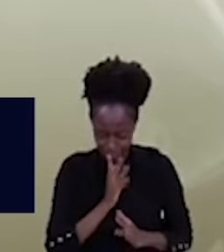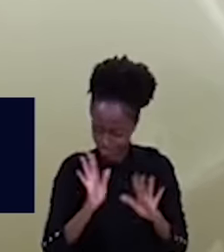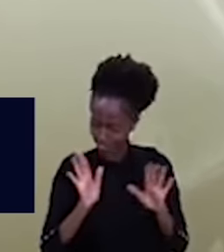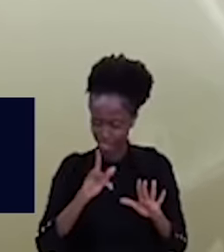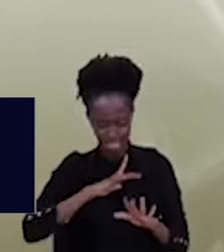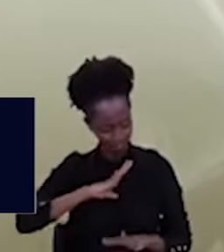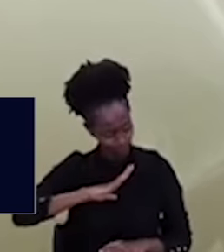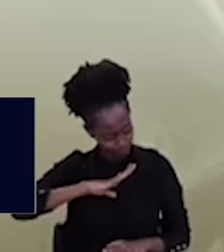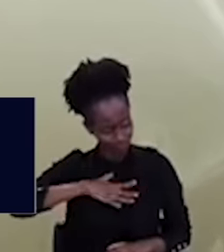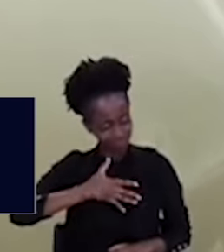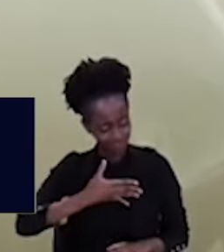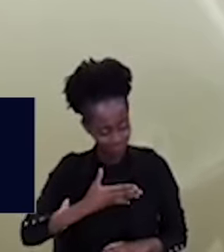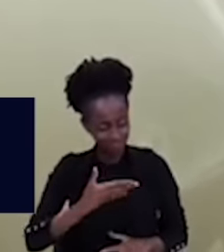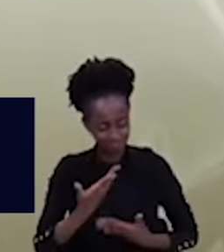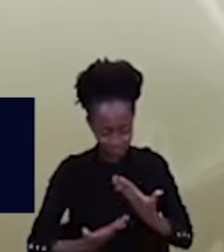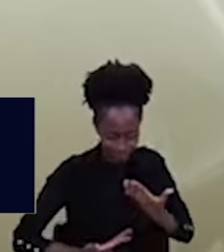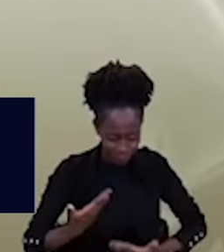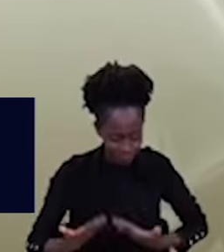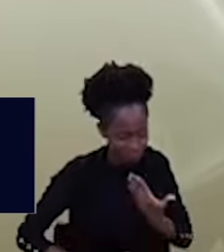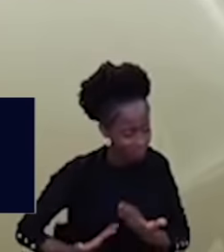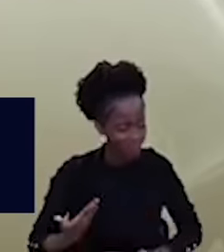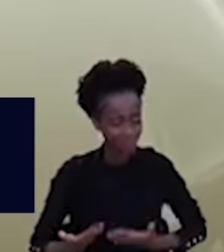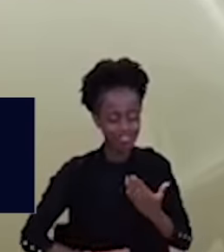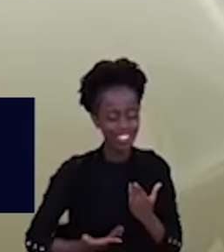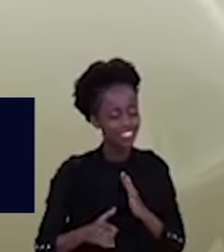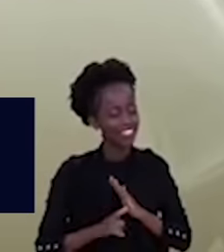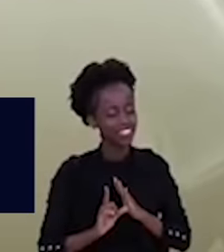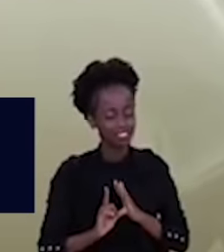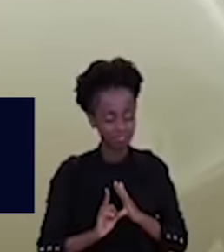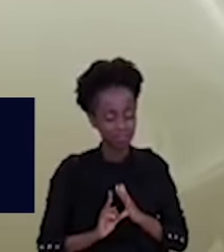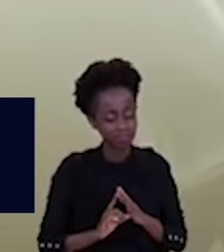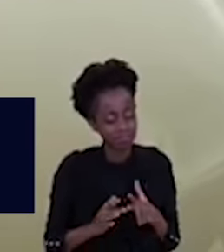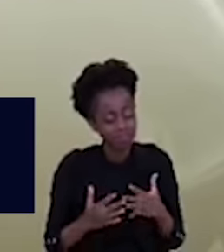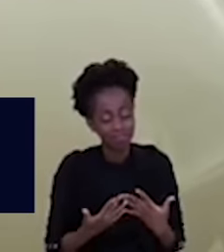não perderia o tempo que eu perdi.